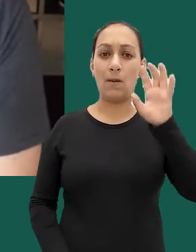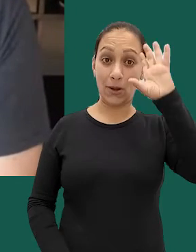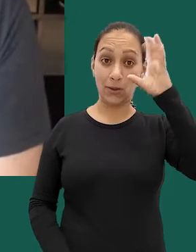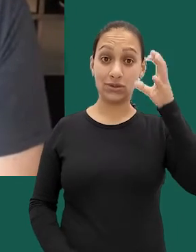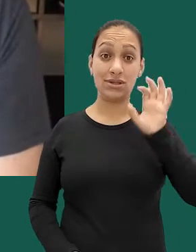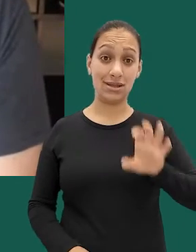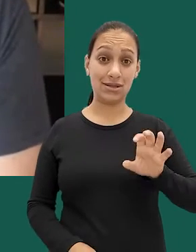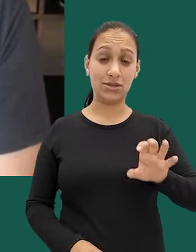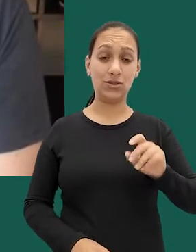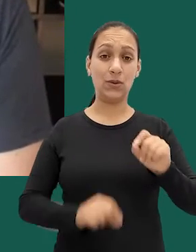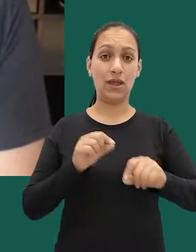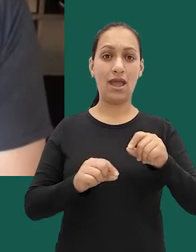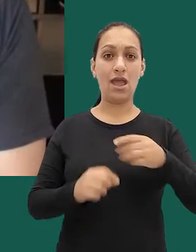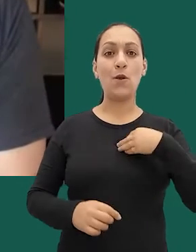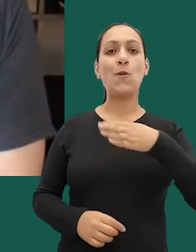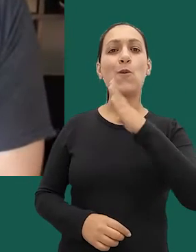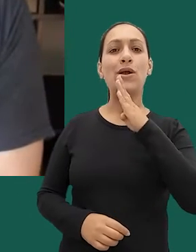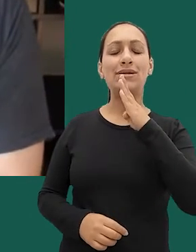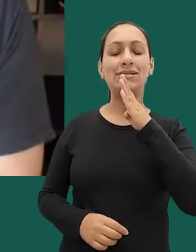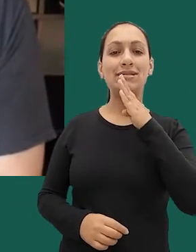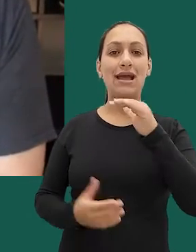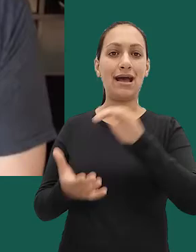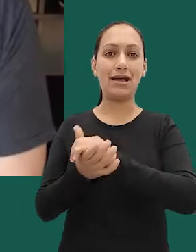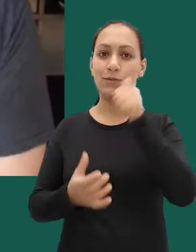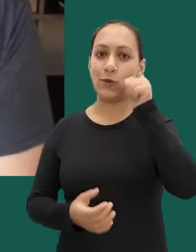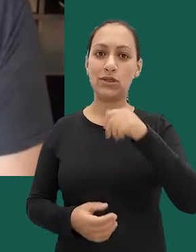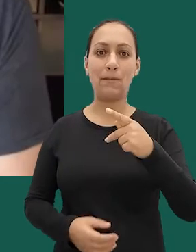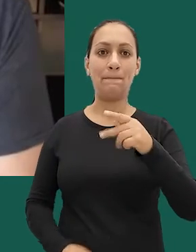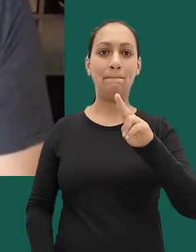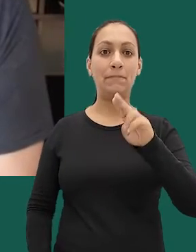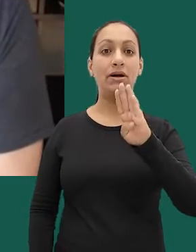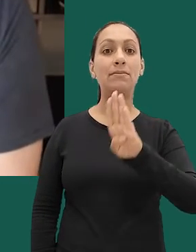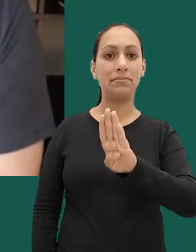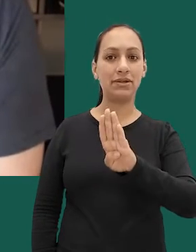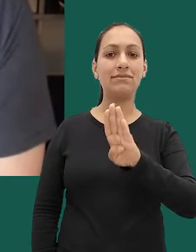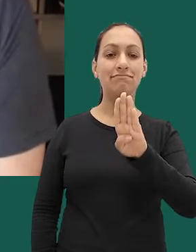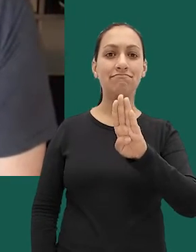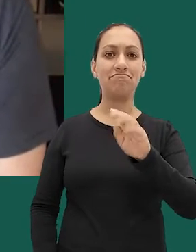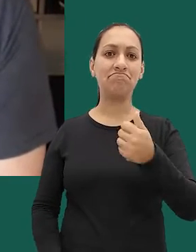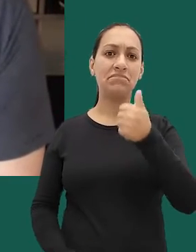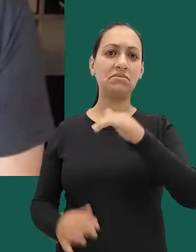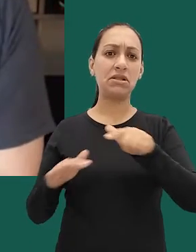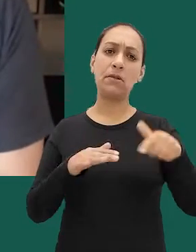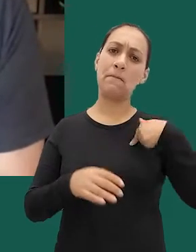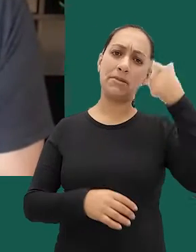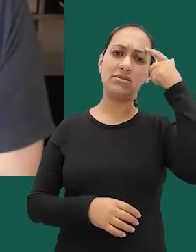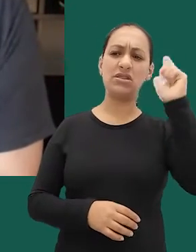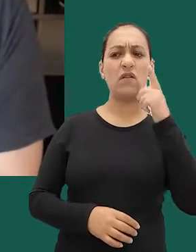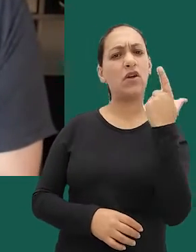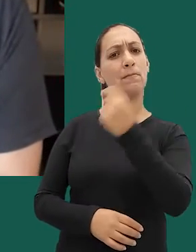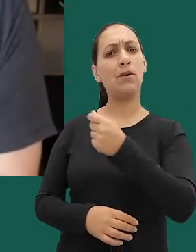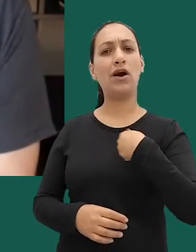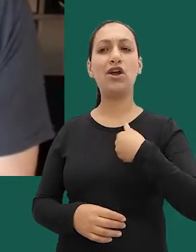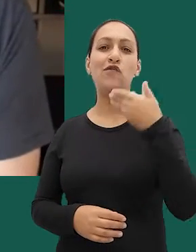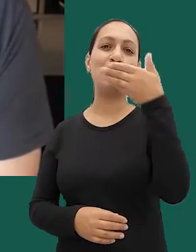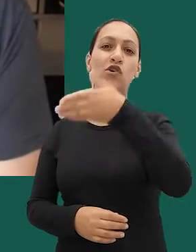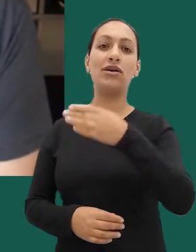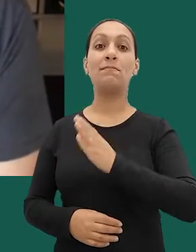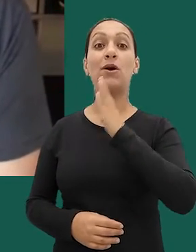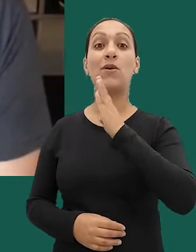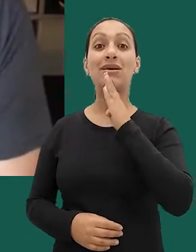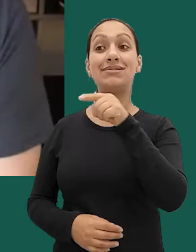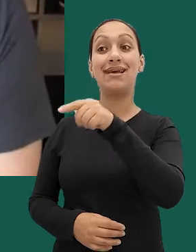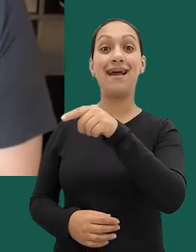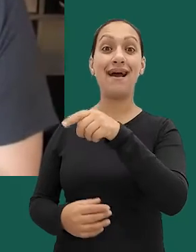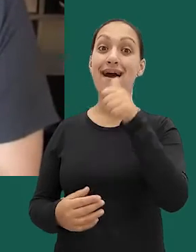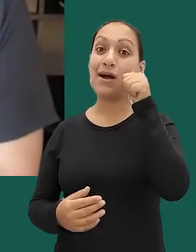foram... Eu conheci minha esposa no pub na primeira semana que eu vou embora daqui mesmo, então eu vou para um pub, vou conhecer. Conheci a Cris lá, no aniversário